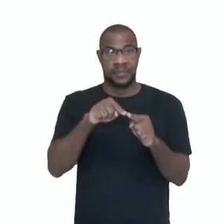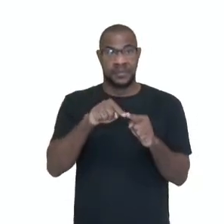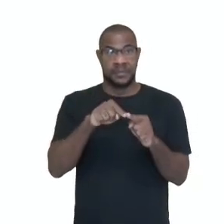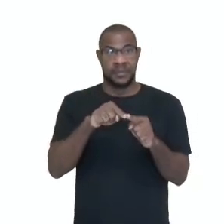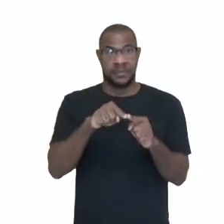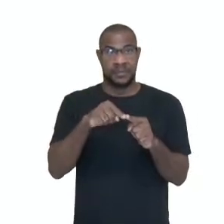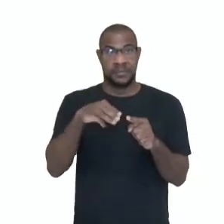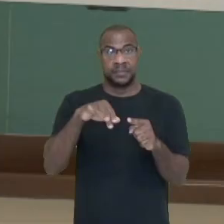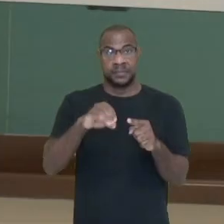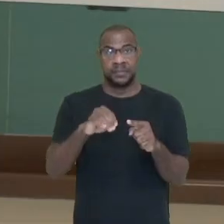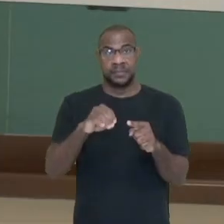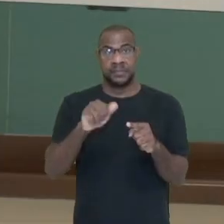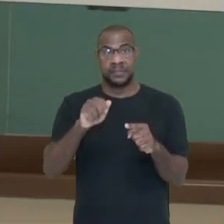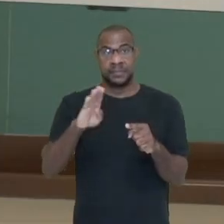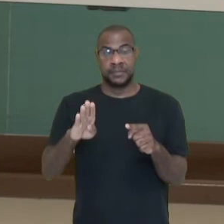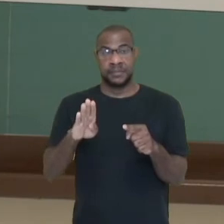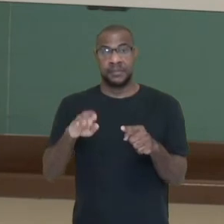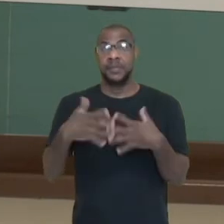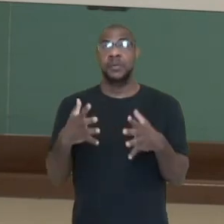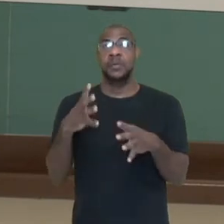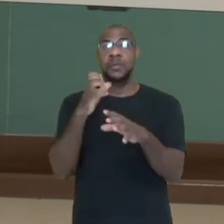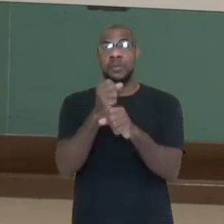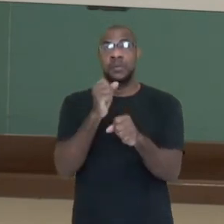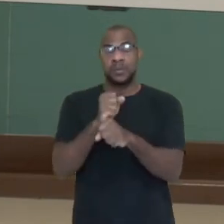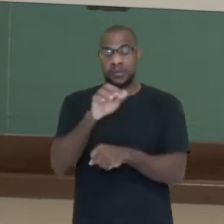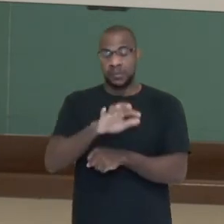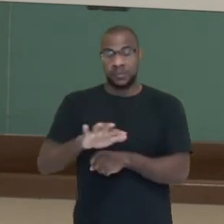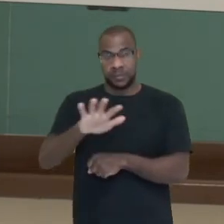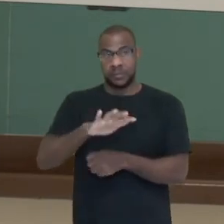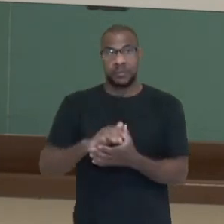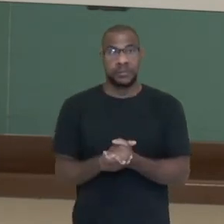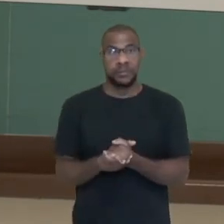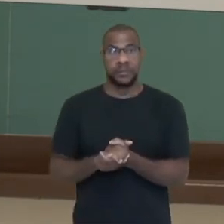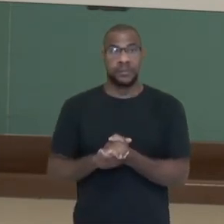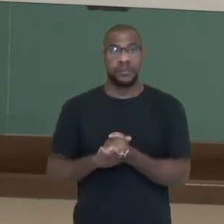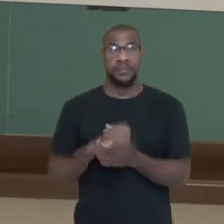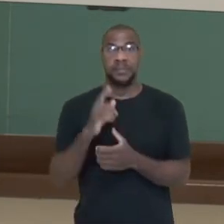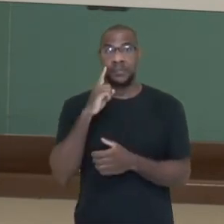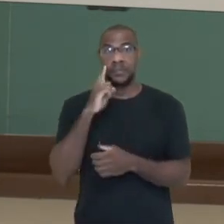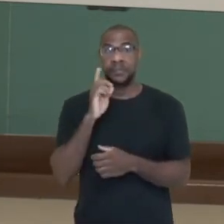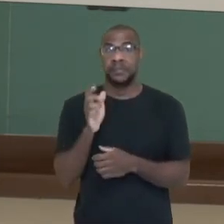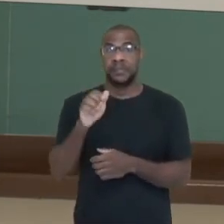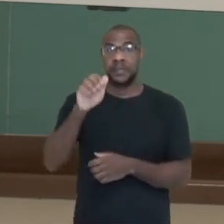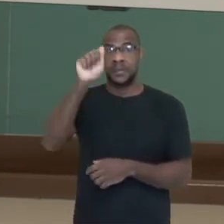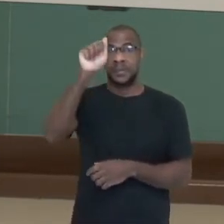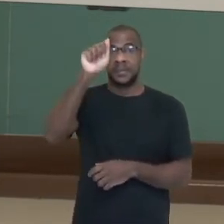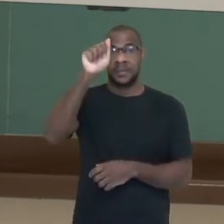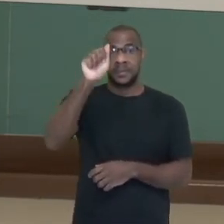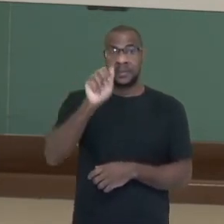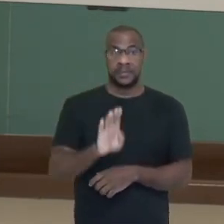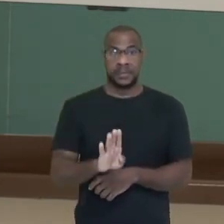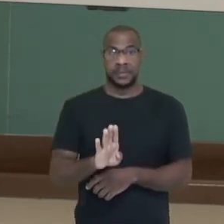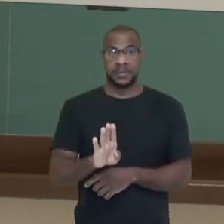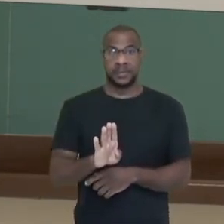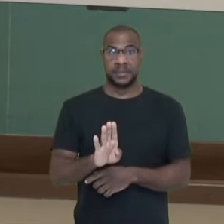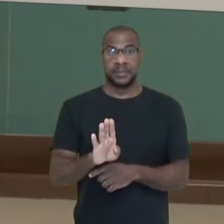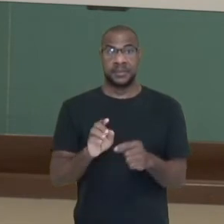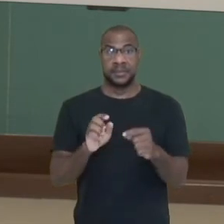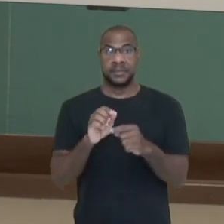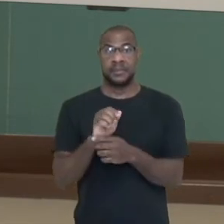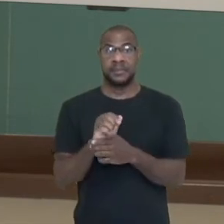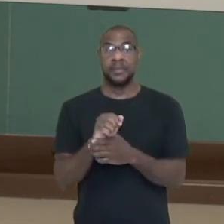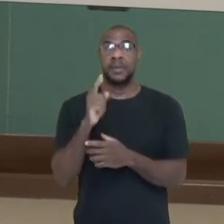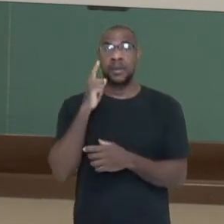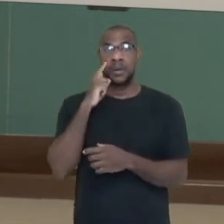total da figura? Atenção aqui, gente. M é o ponto médio do segmento AB, não o ponto médio